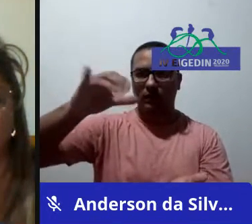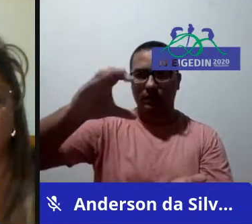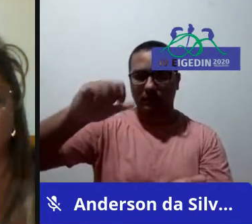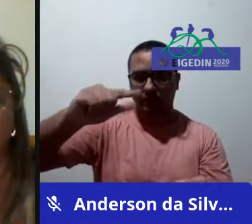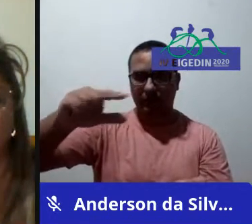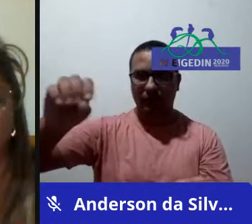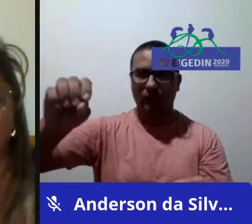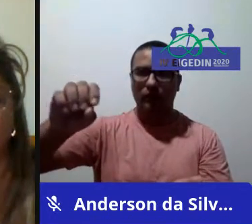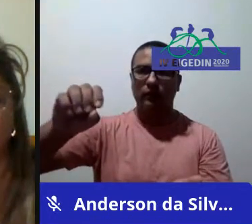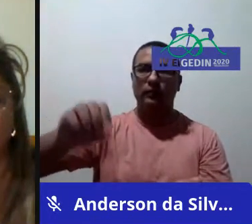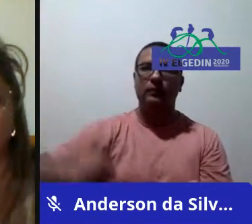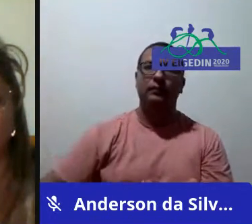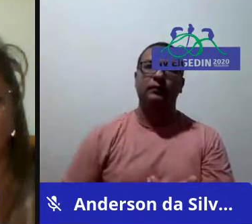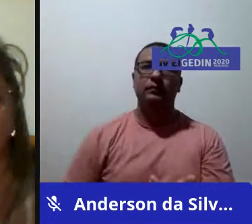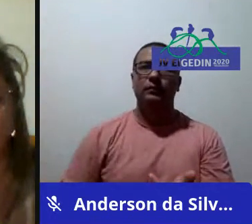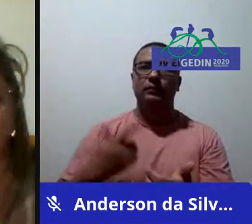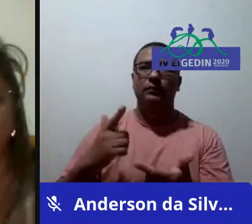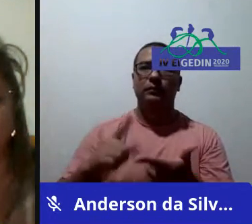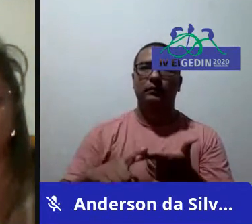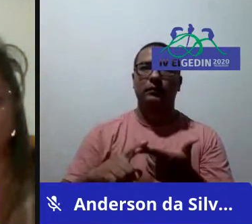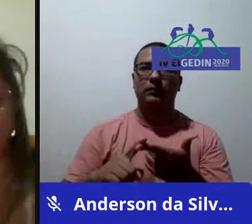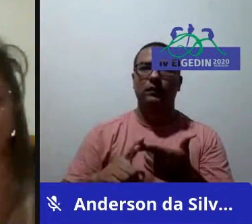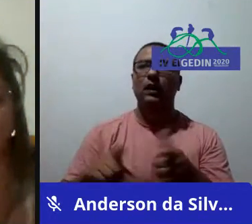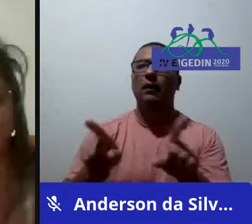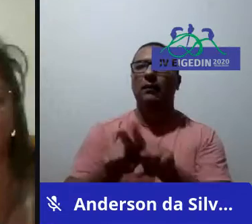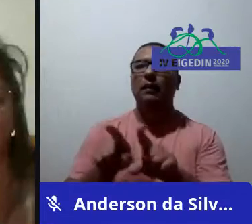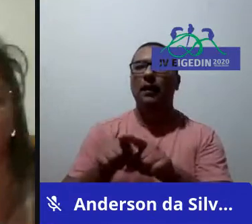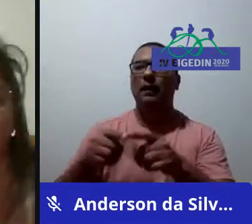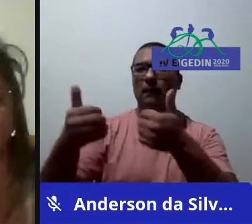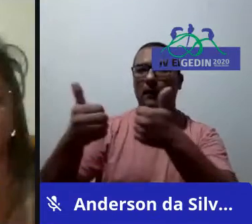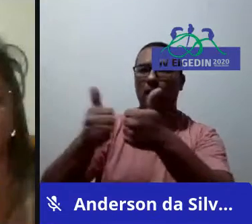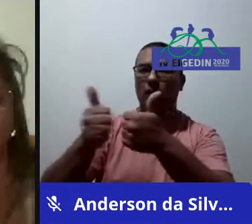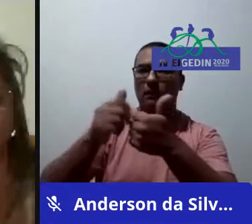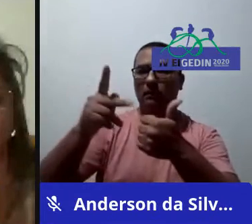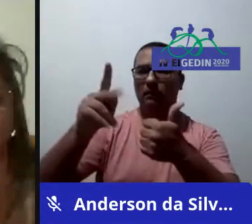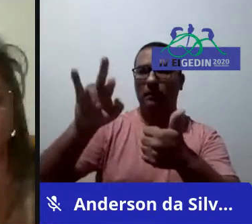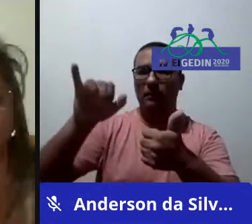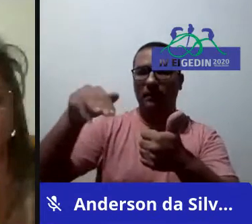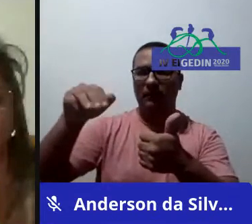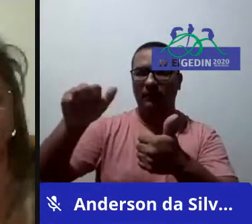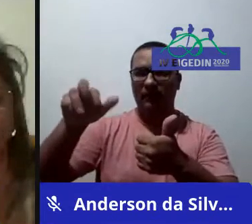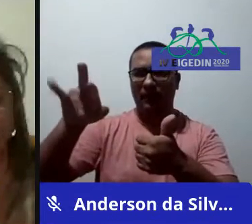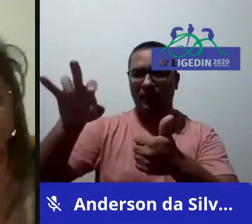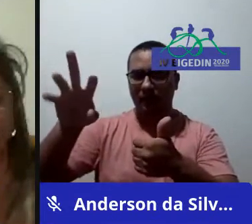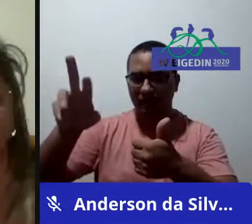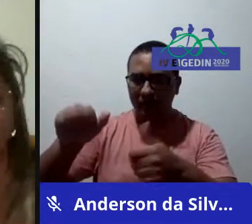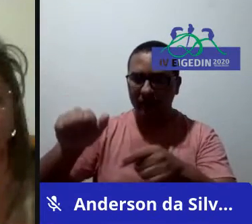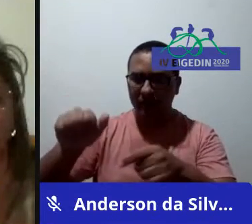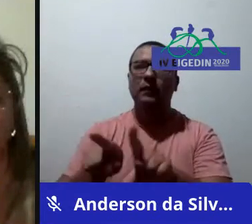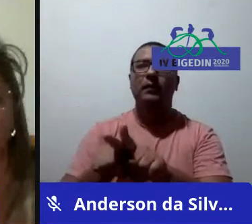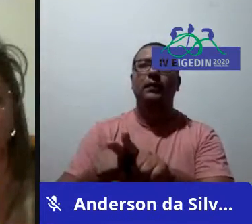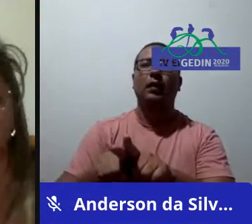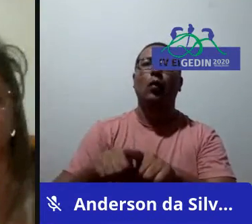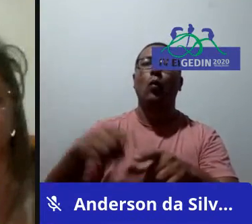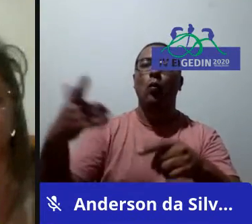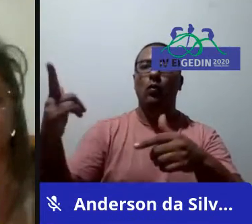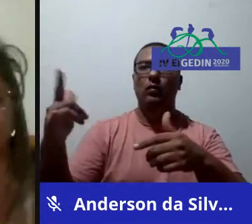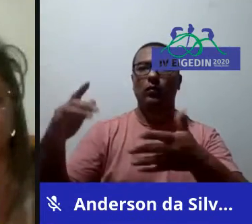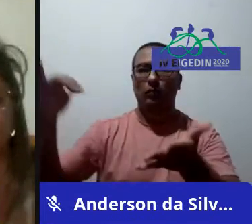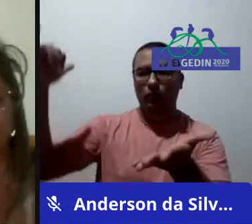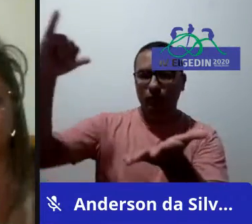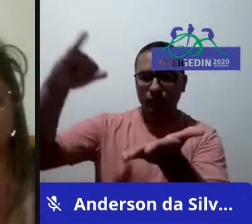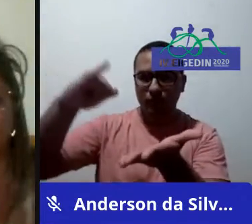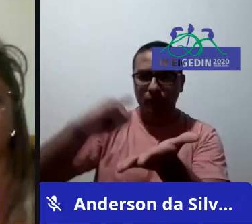SC401, próximo do Primavera Garden, fizemos agora um novo terminal do aeroporto, também